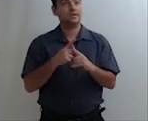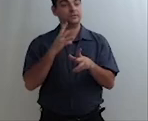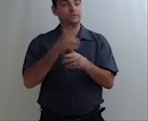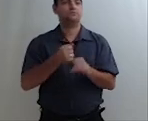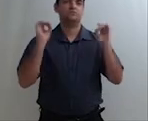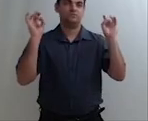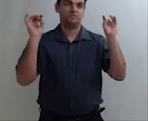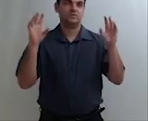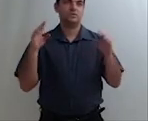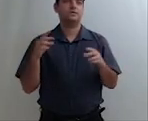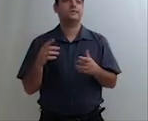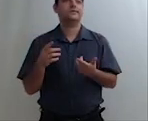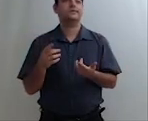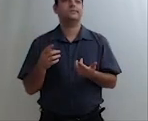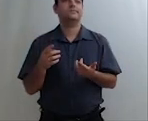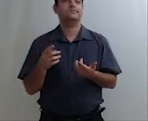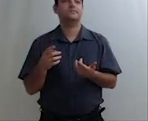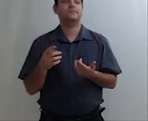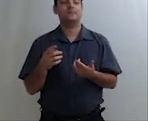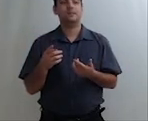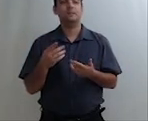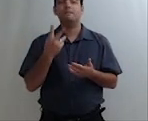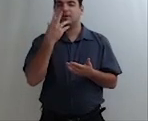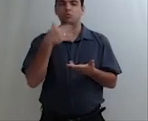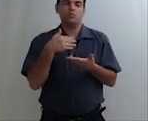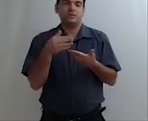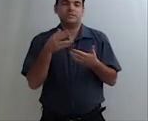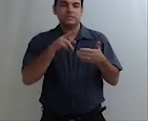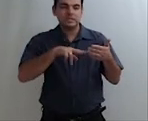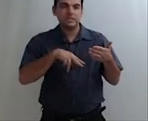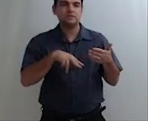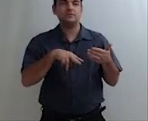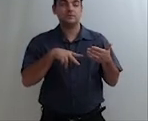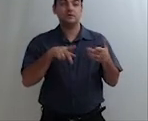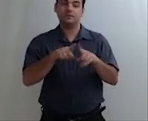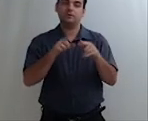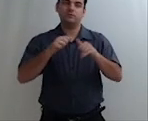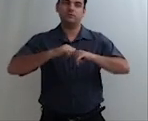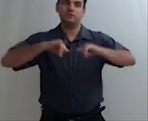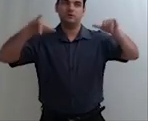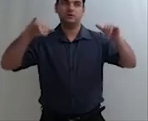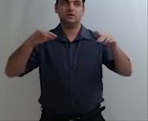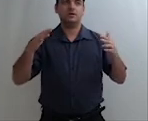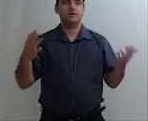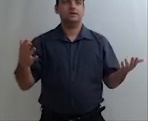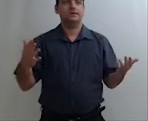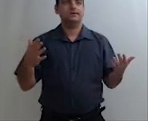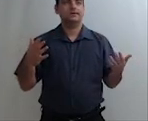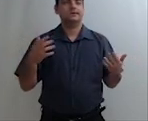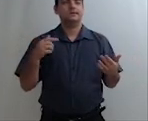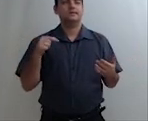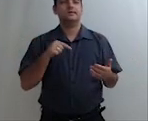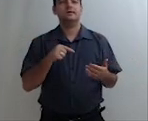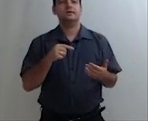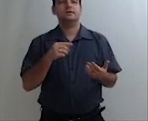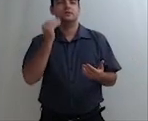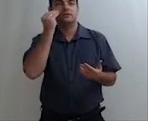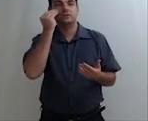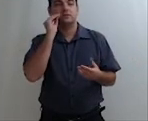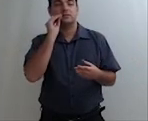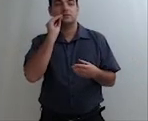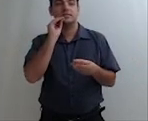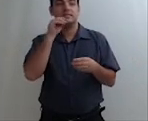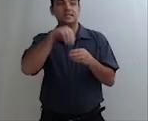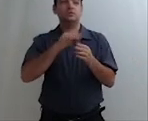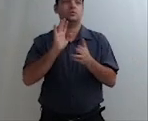inicialmente eu eh esclareço né que não cabe a inclusão em pauta com